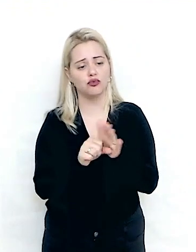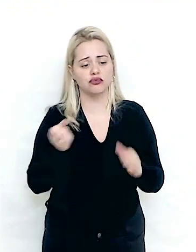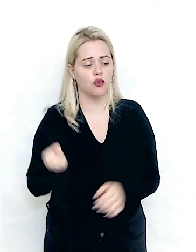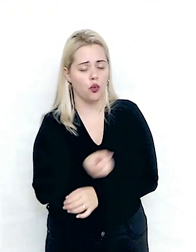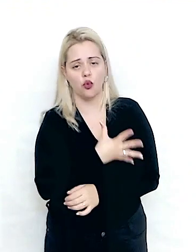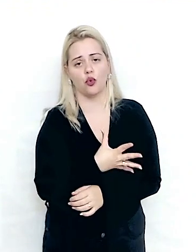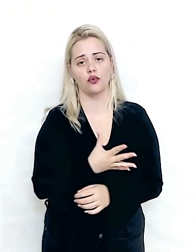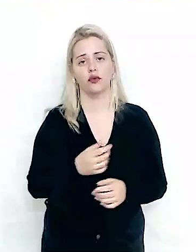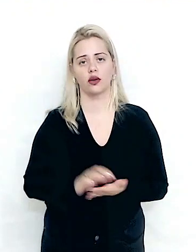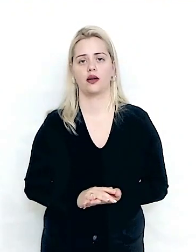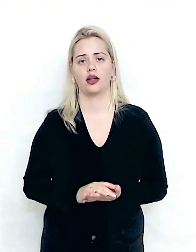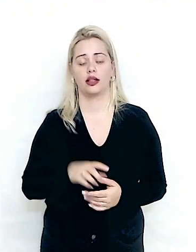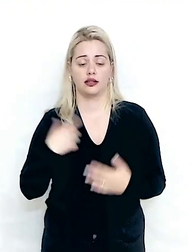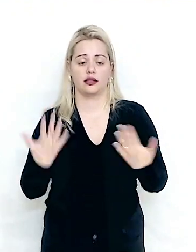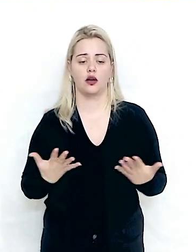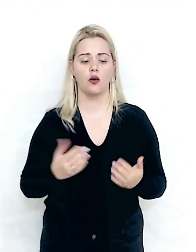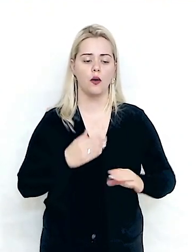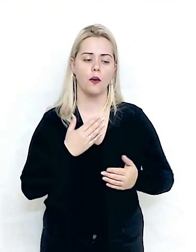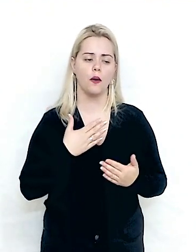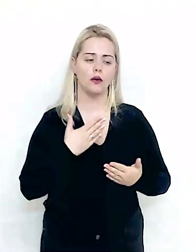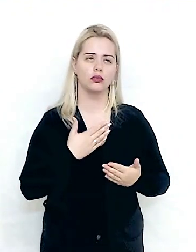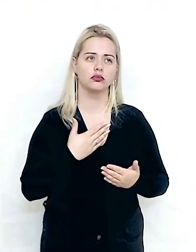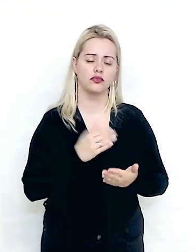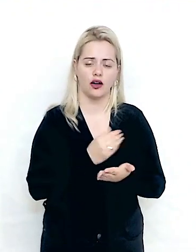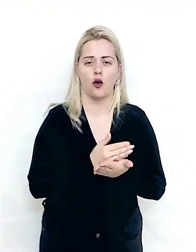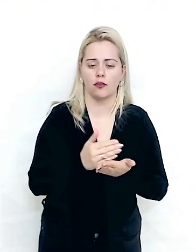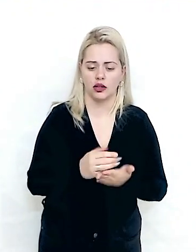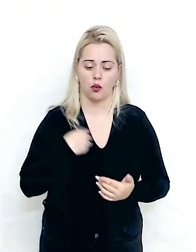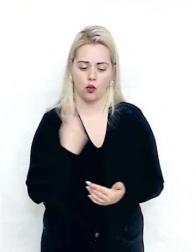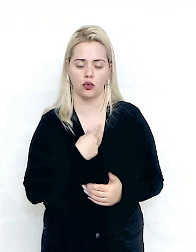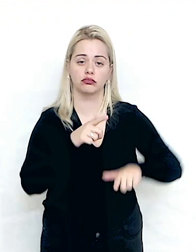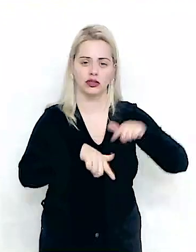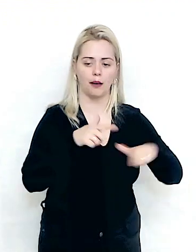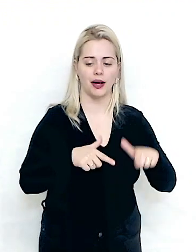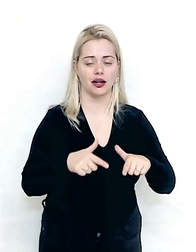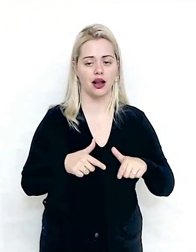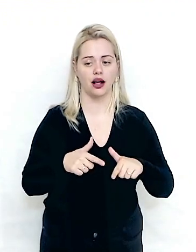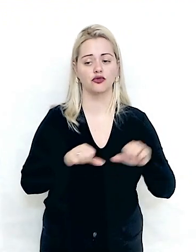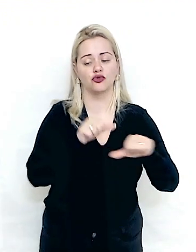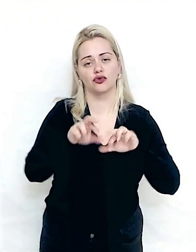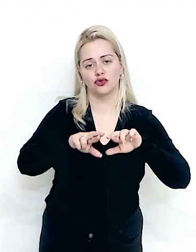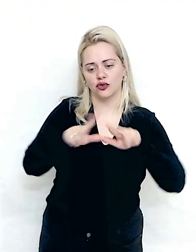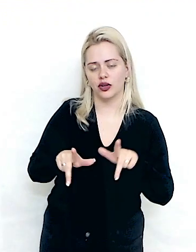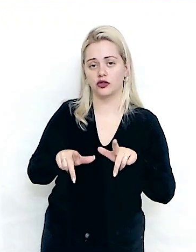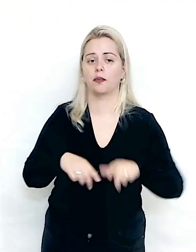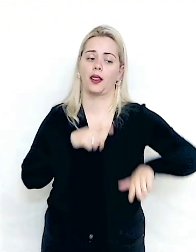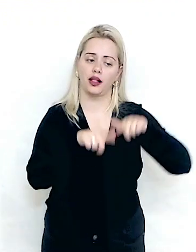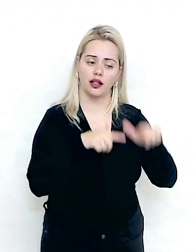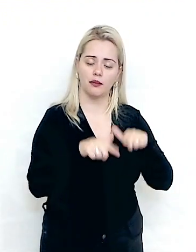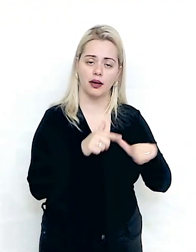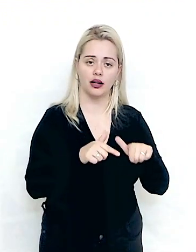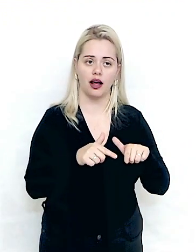E isso fez com que nós começássemos a trabalhar, sempre de novo em sintonia, né, em articulação, mas trabalhar de